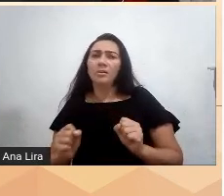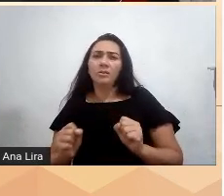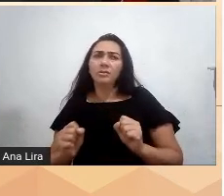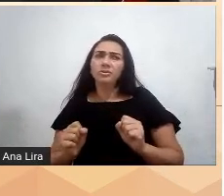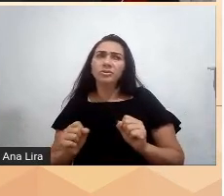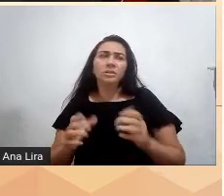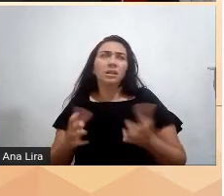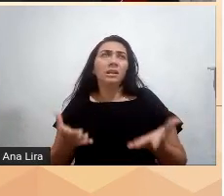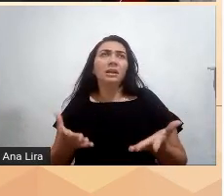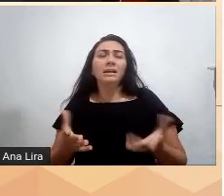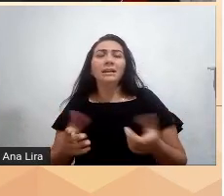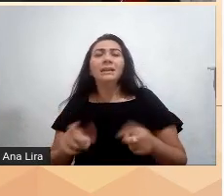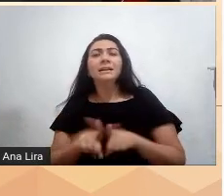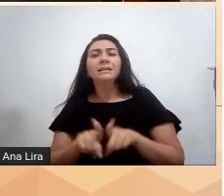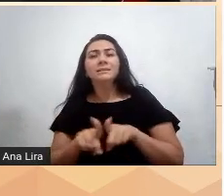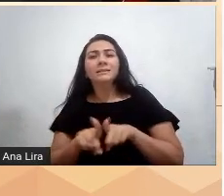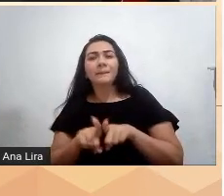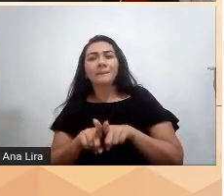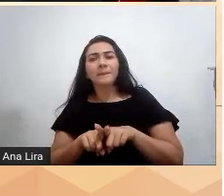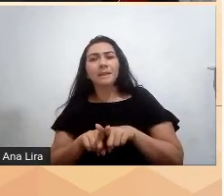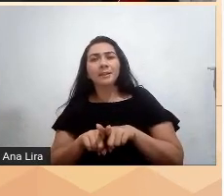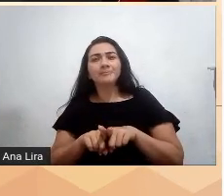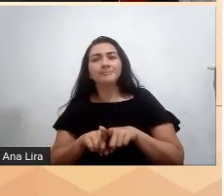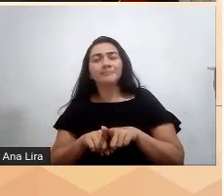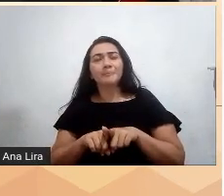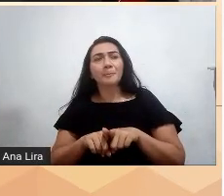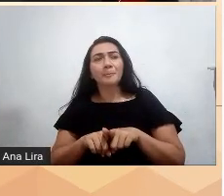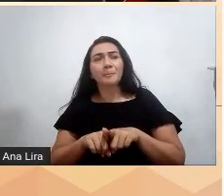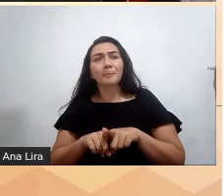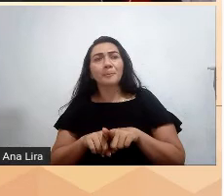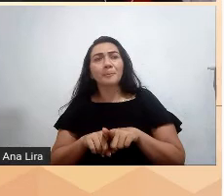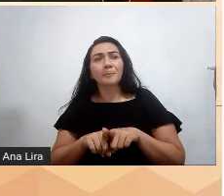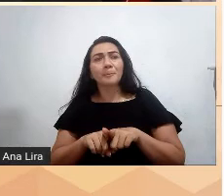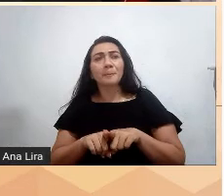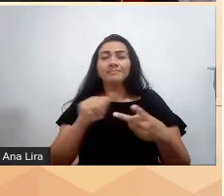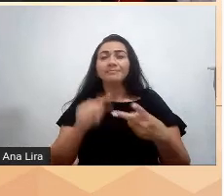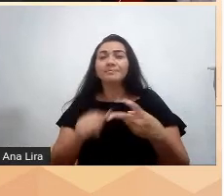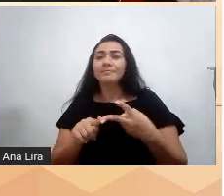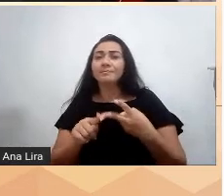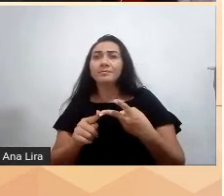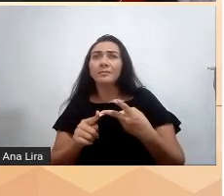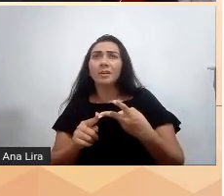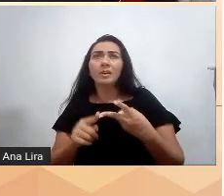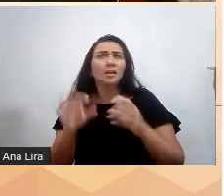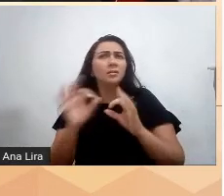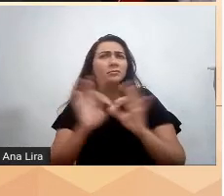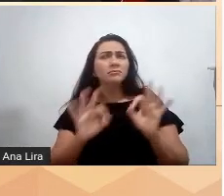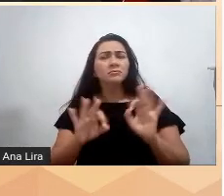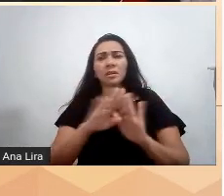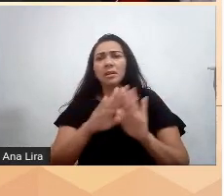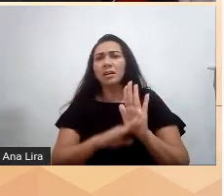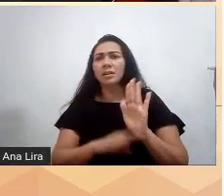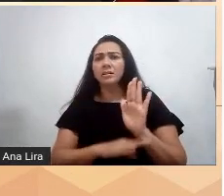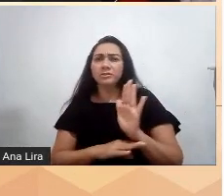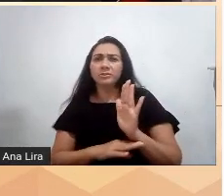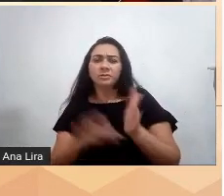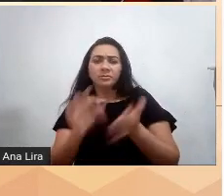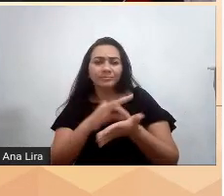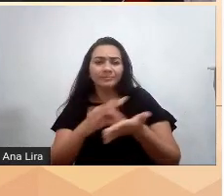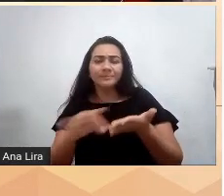precisa conciliar essas duas, tanto a captação quanto a elaboração. E o que